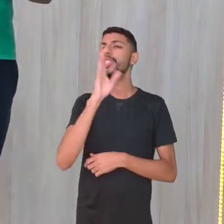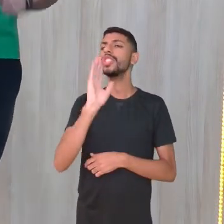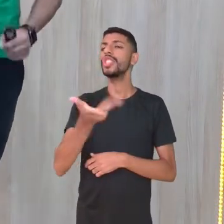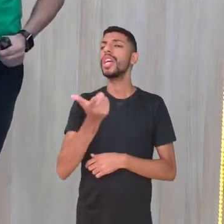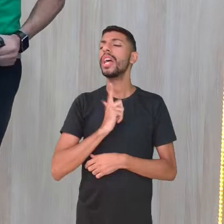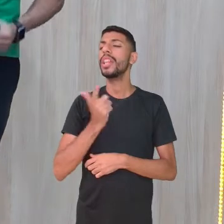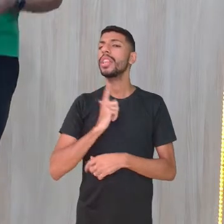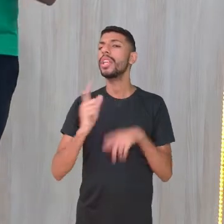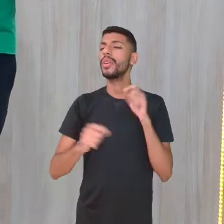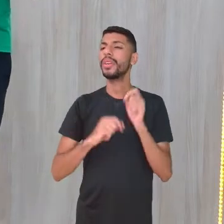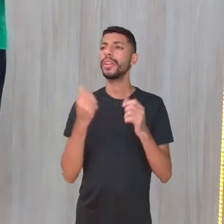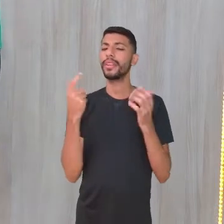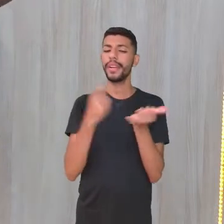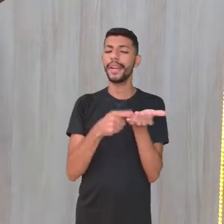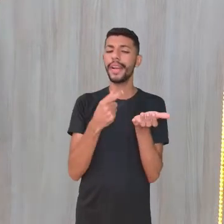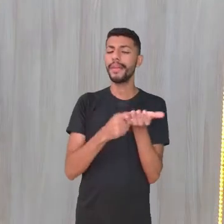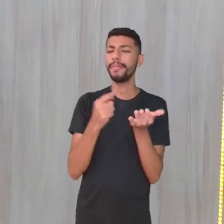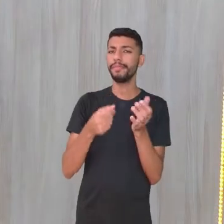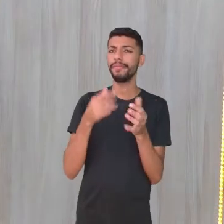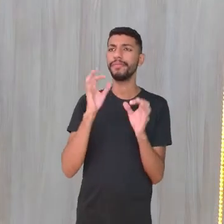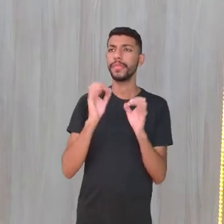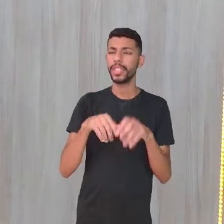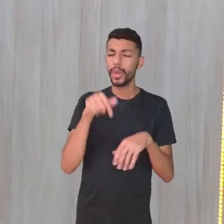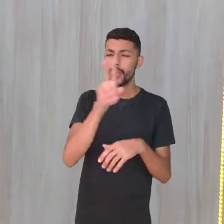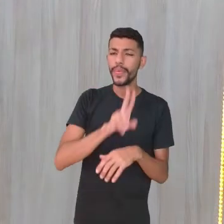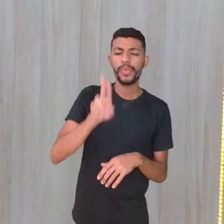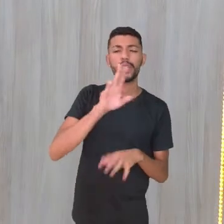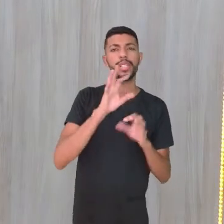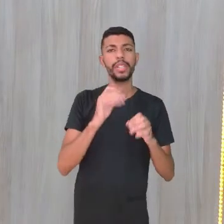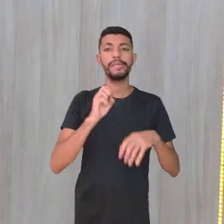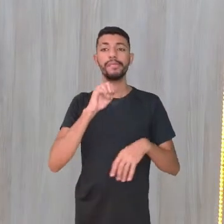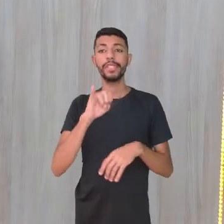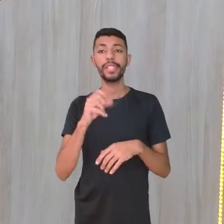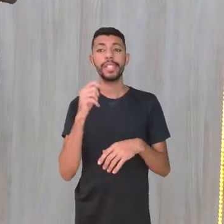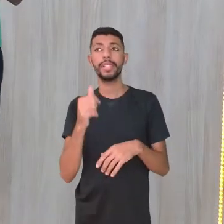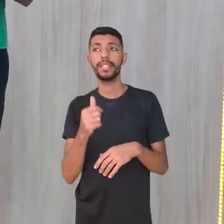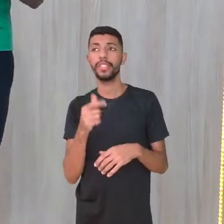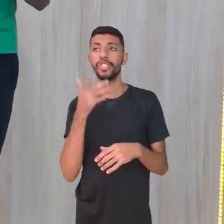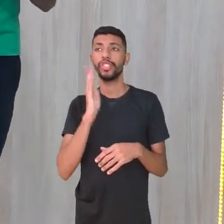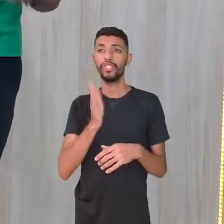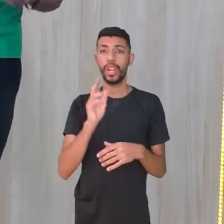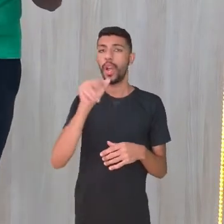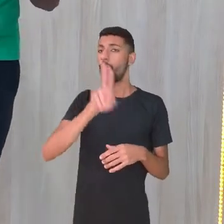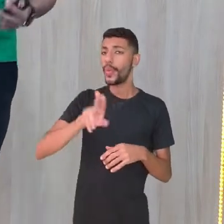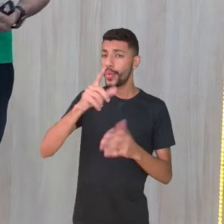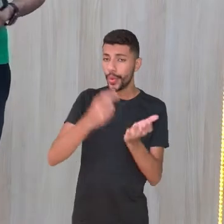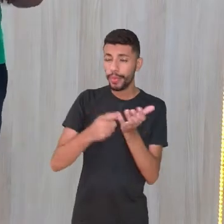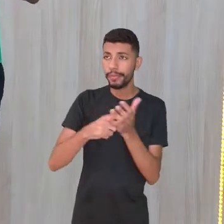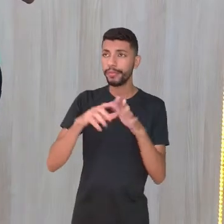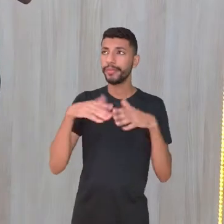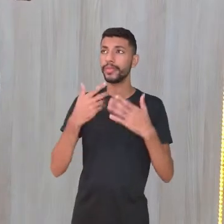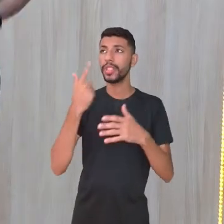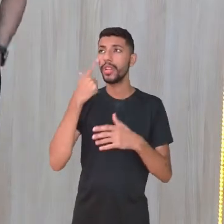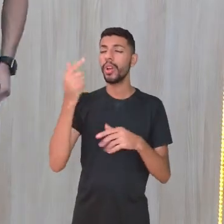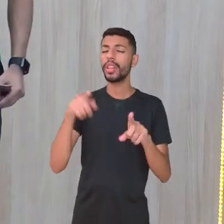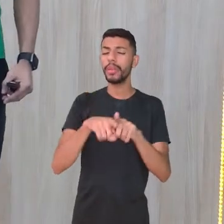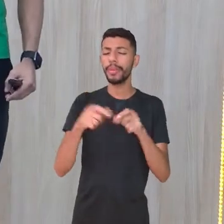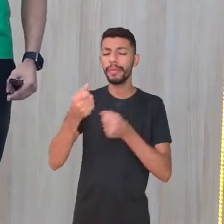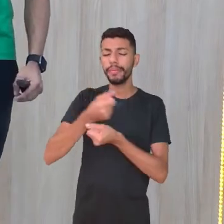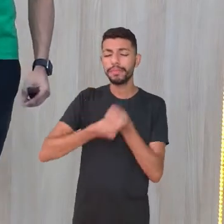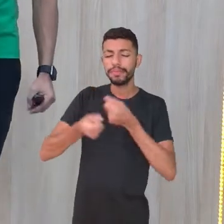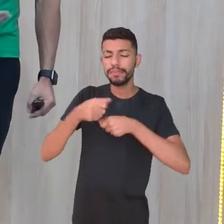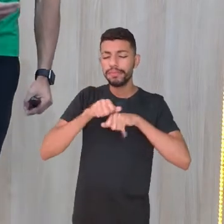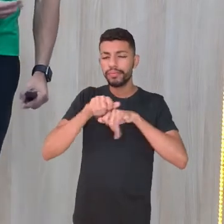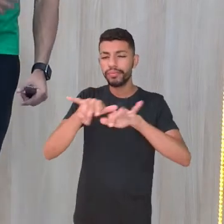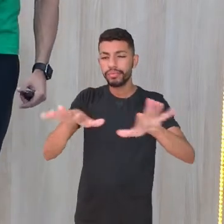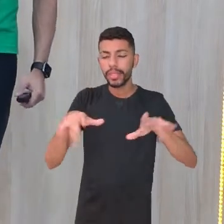aí instalado, utilize. Se você já tem o aplicativo instalado aí e já utiliza também, compartilhe aí com seus